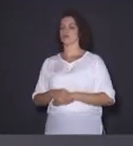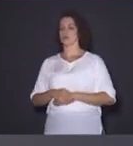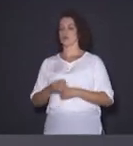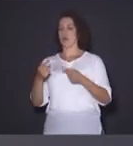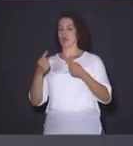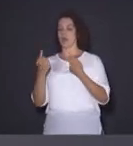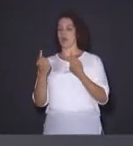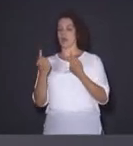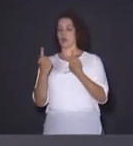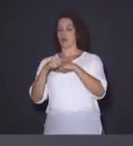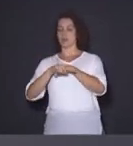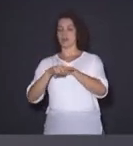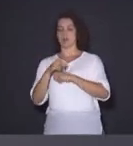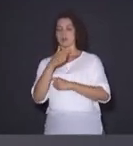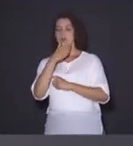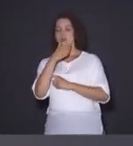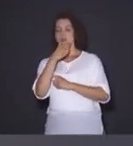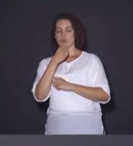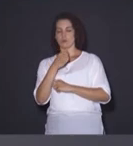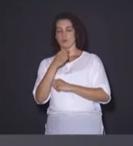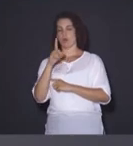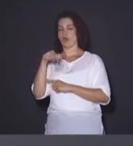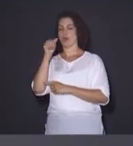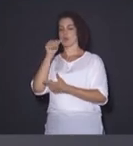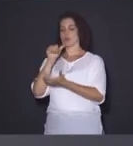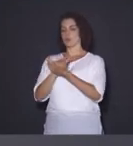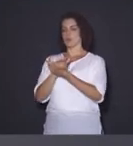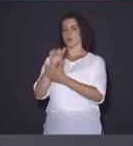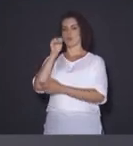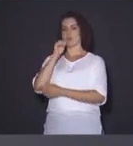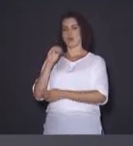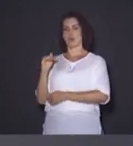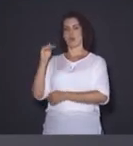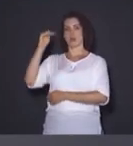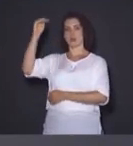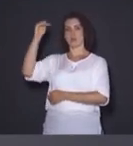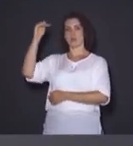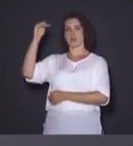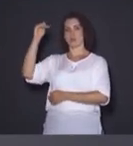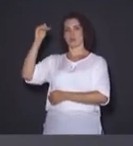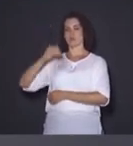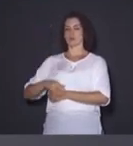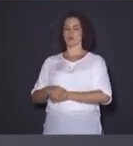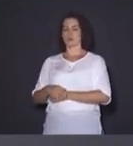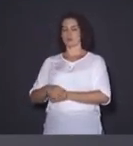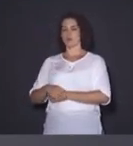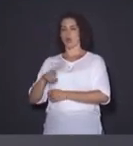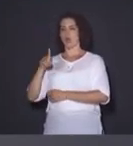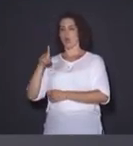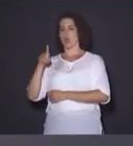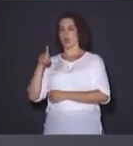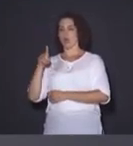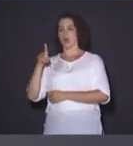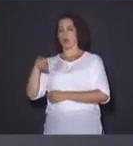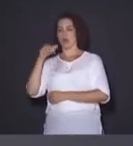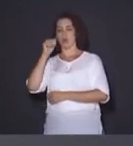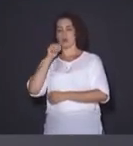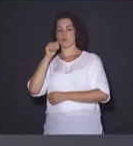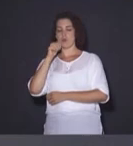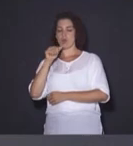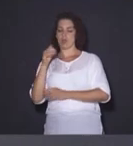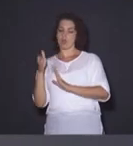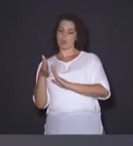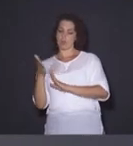esposa mulher adulta do sexo feminino opõe se a menina ou rapariga mulher da plebe